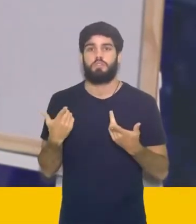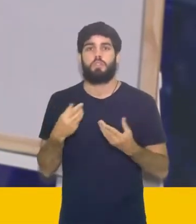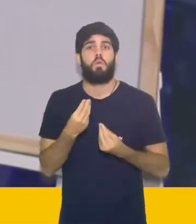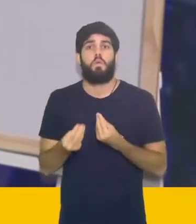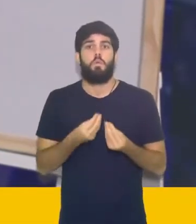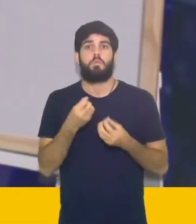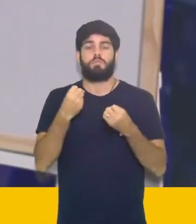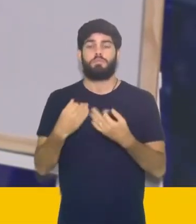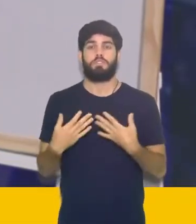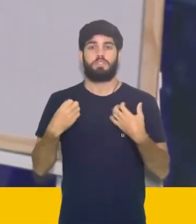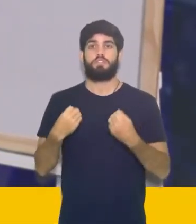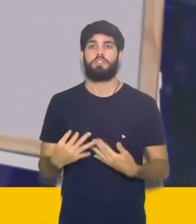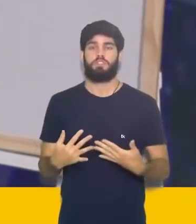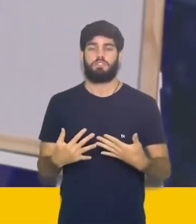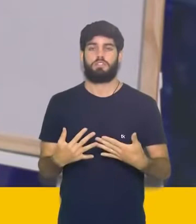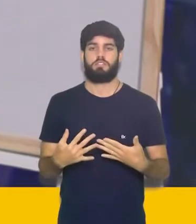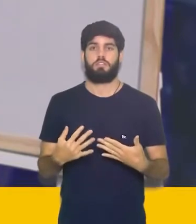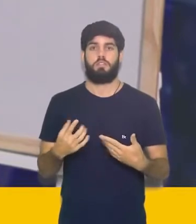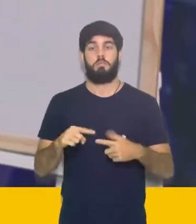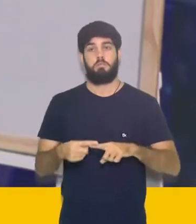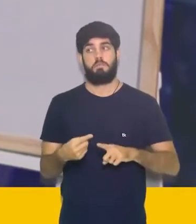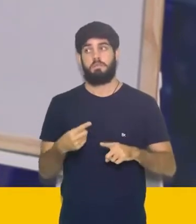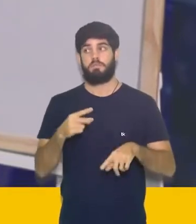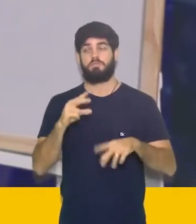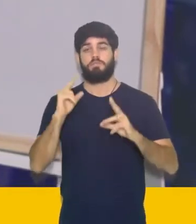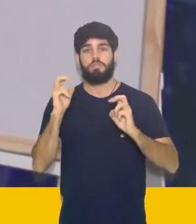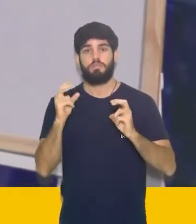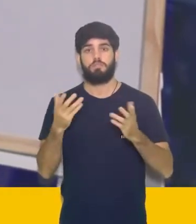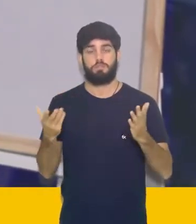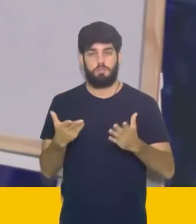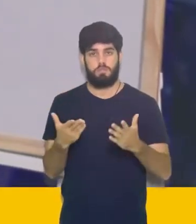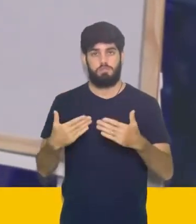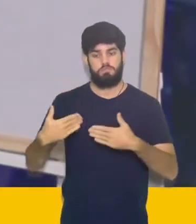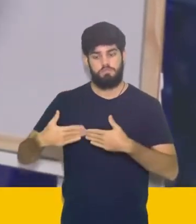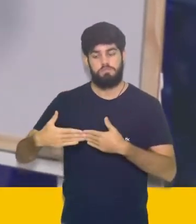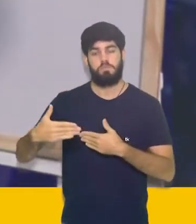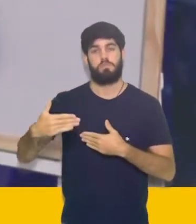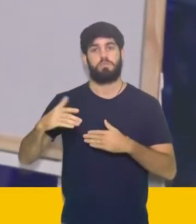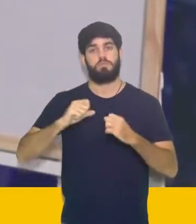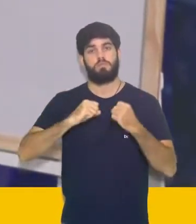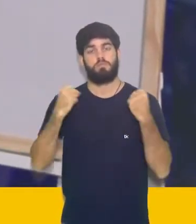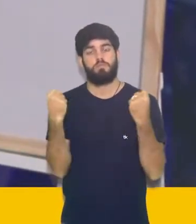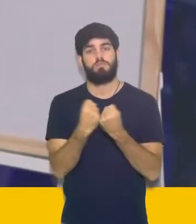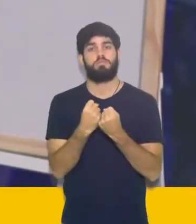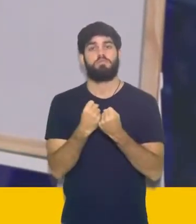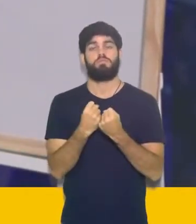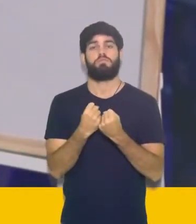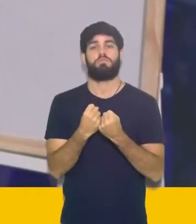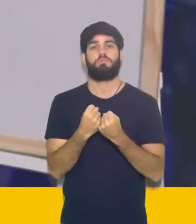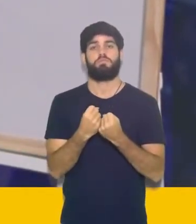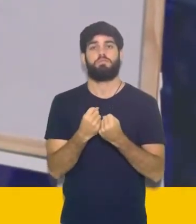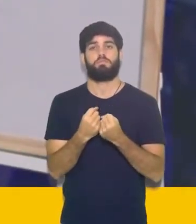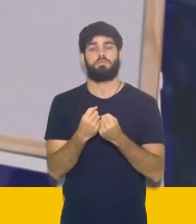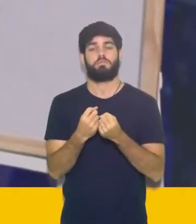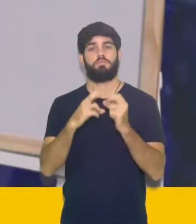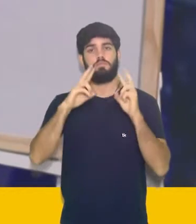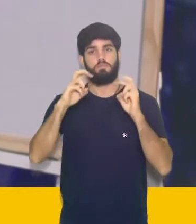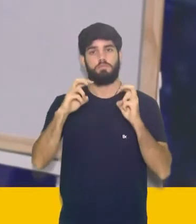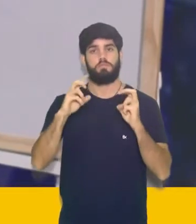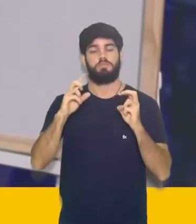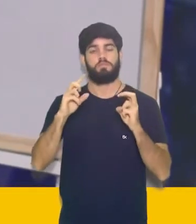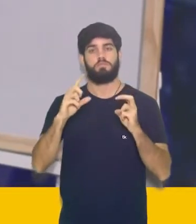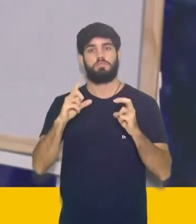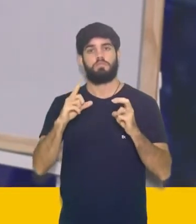falar disso. Não, não. Mas um assunto que hoje reverbera na sociedade e que é um tema